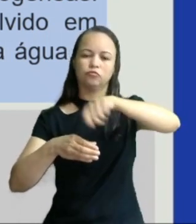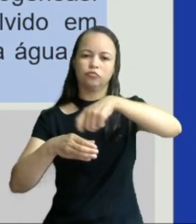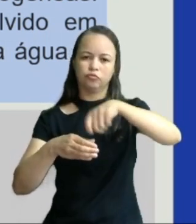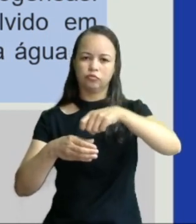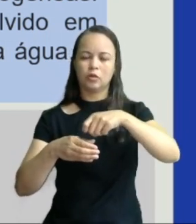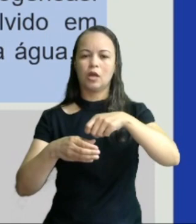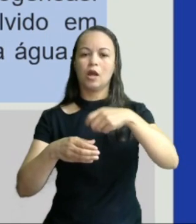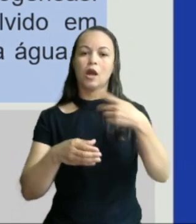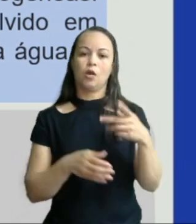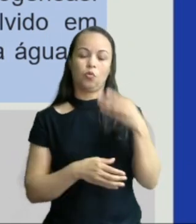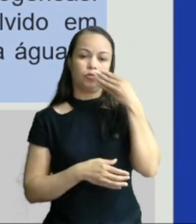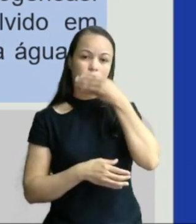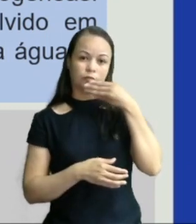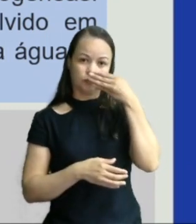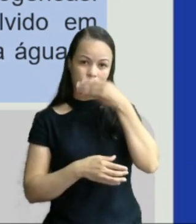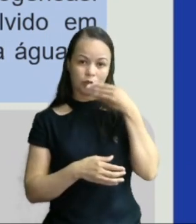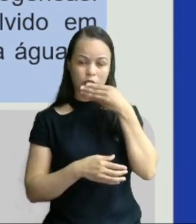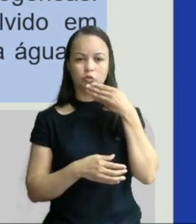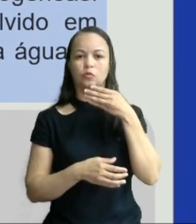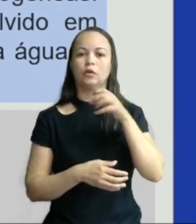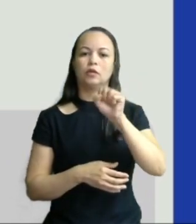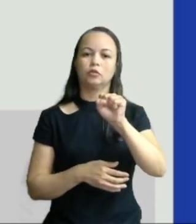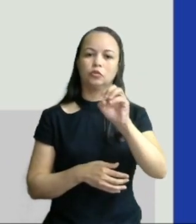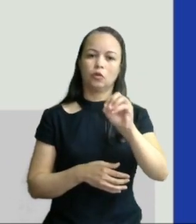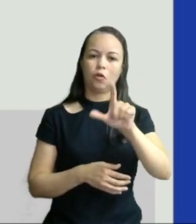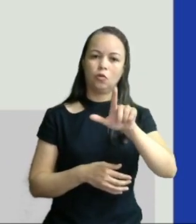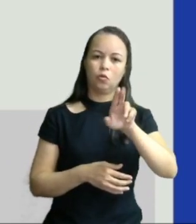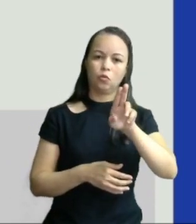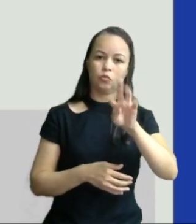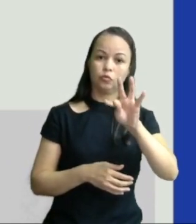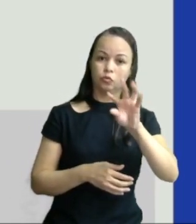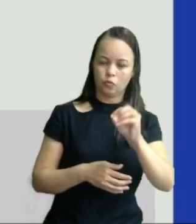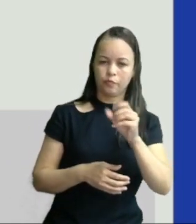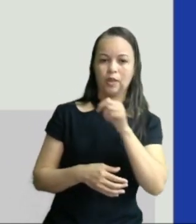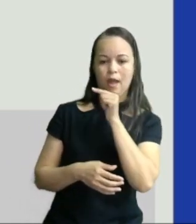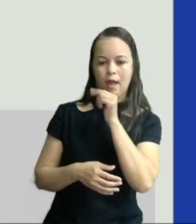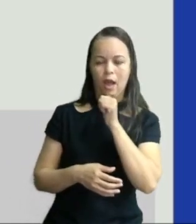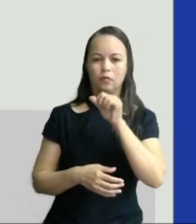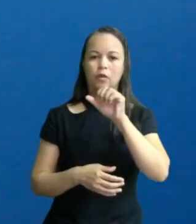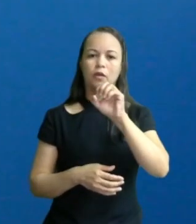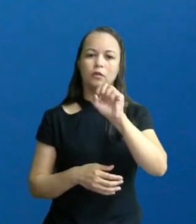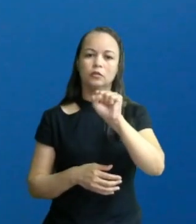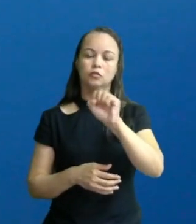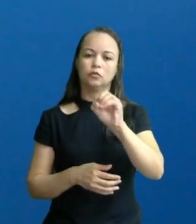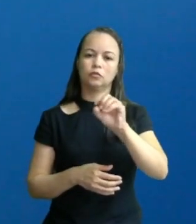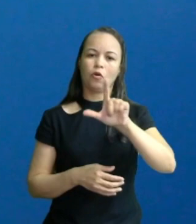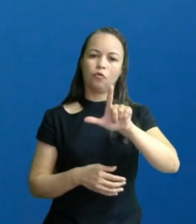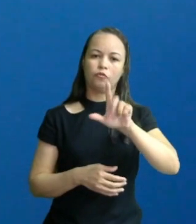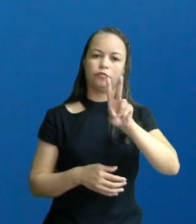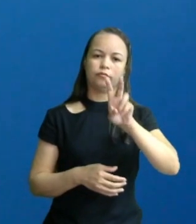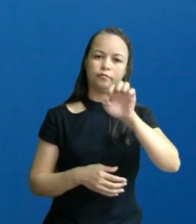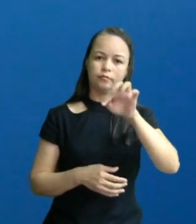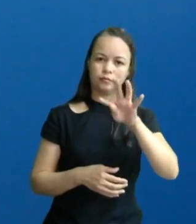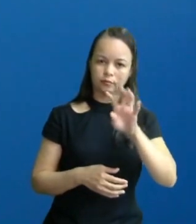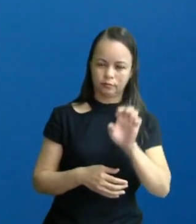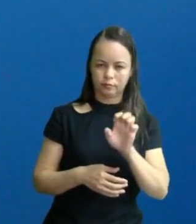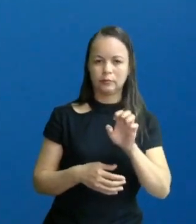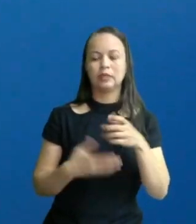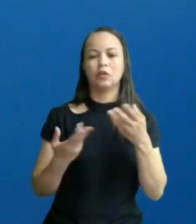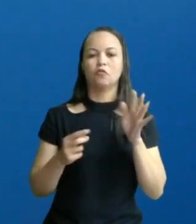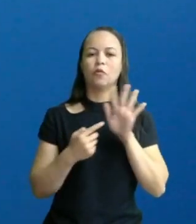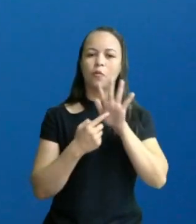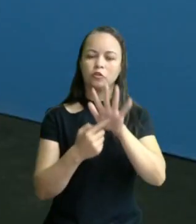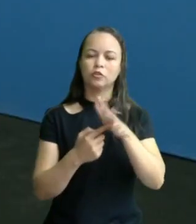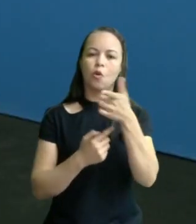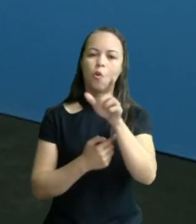o soluto e a água o solvente. Aí vejam só, vamos para mais uma experiência. Vem para